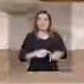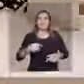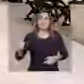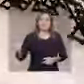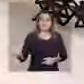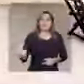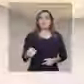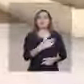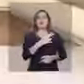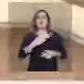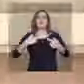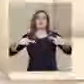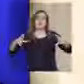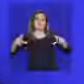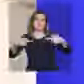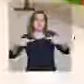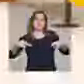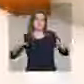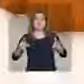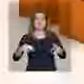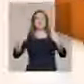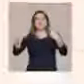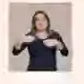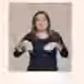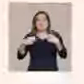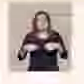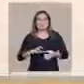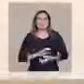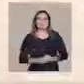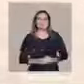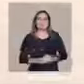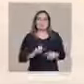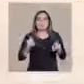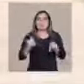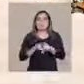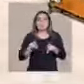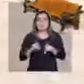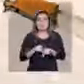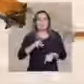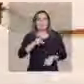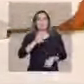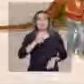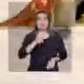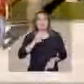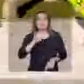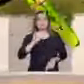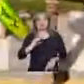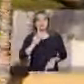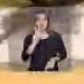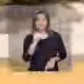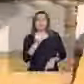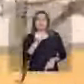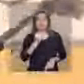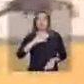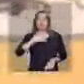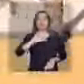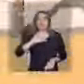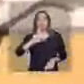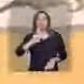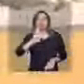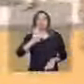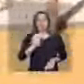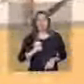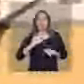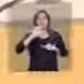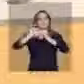realmente trazer uma nova feição para Ridinha. Vamos também, o Ridinha Clube, nós vamos